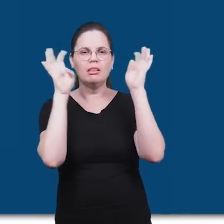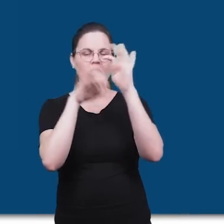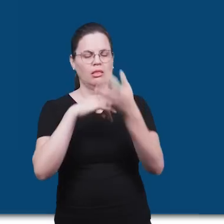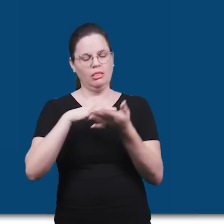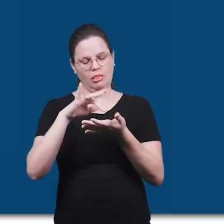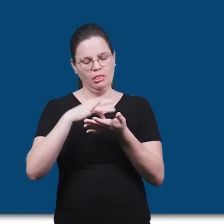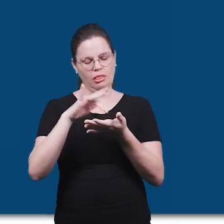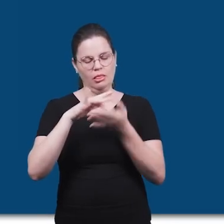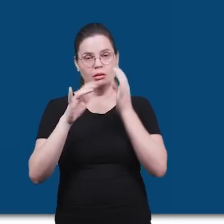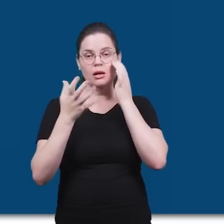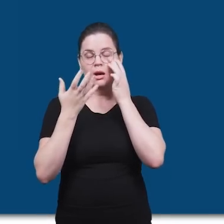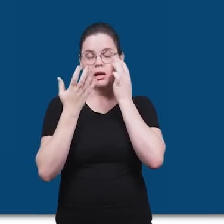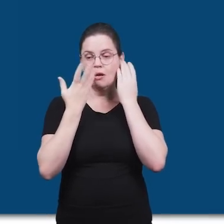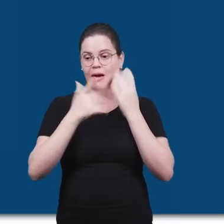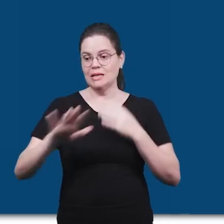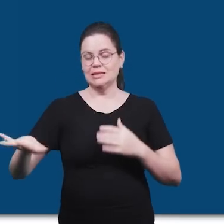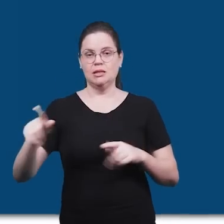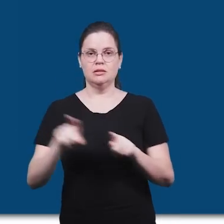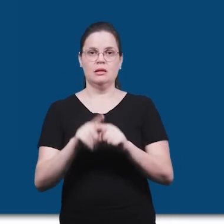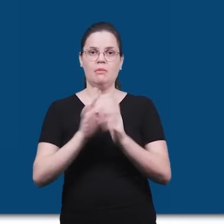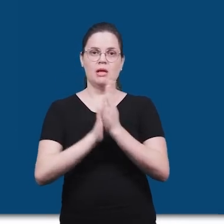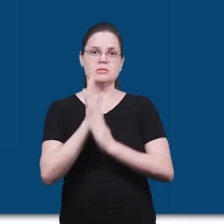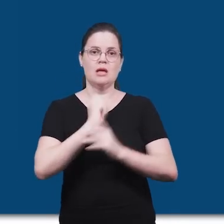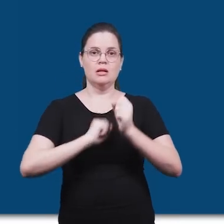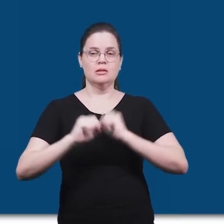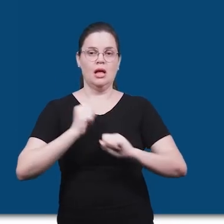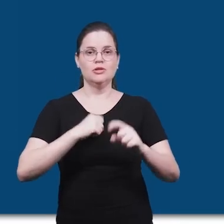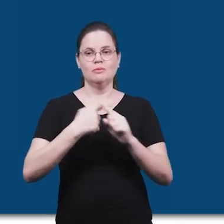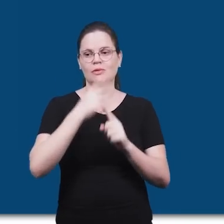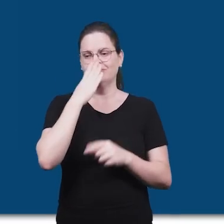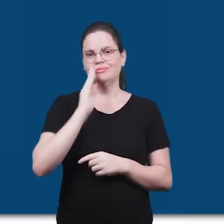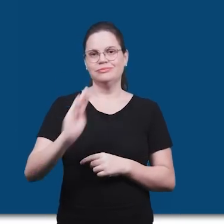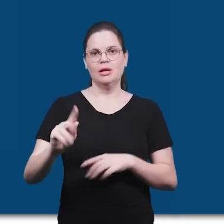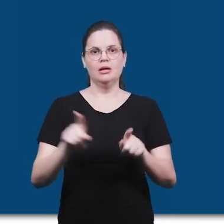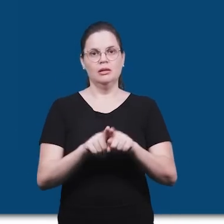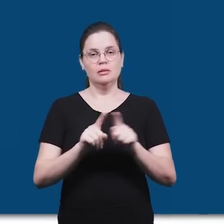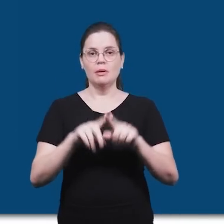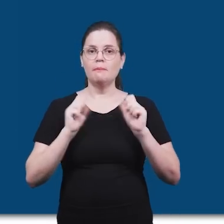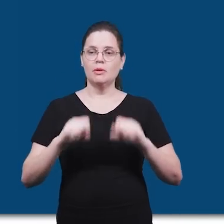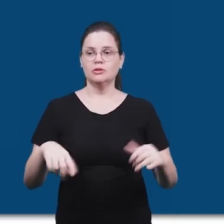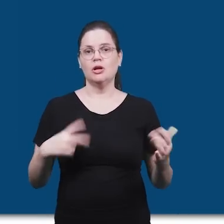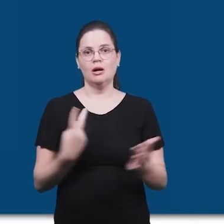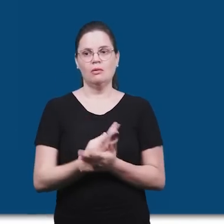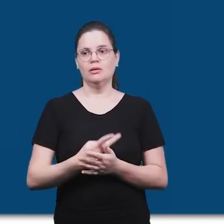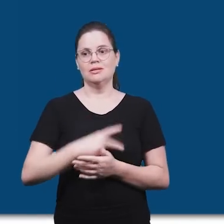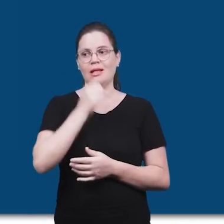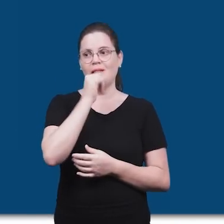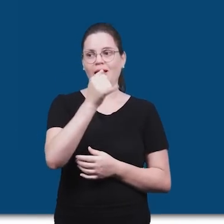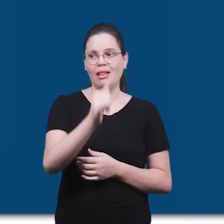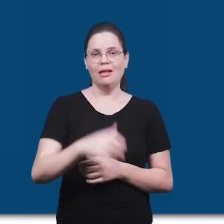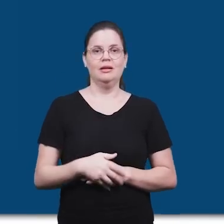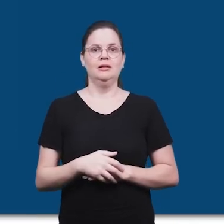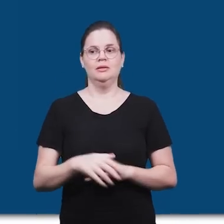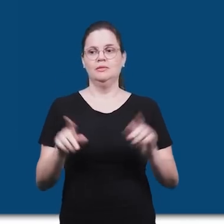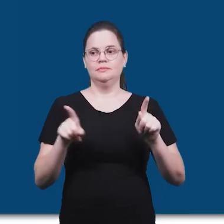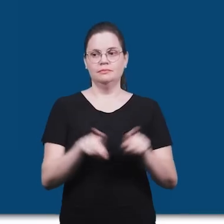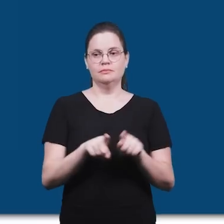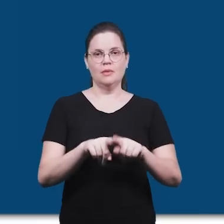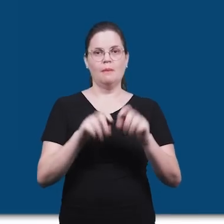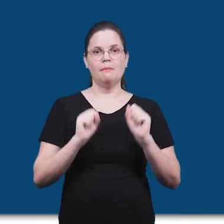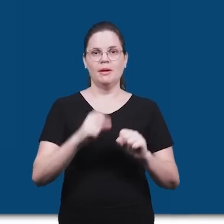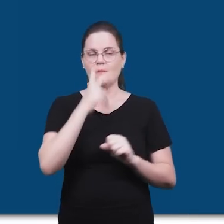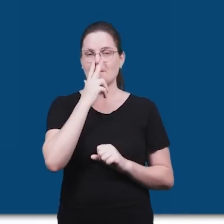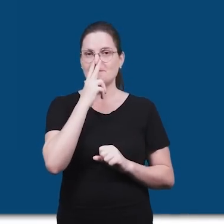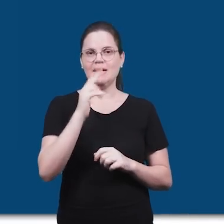também causa ansiedade nas crianças, também causa hiperatividade, que influencia de um